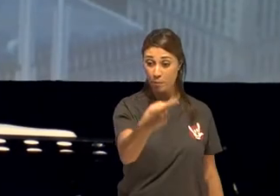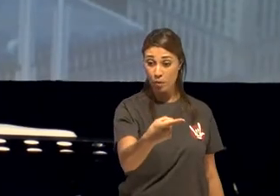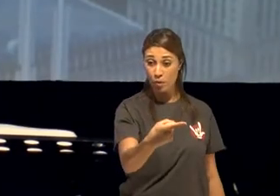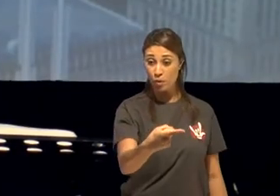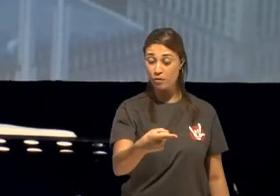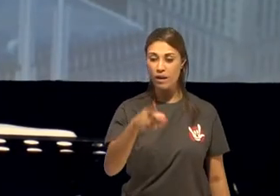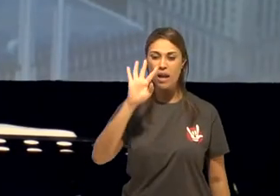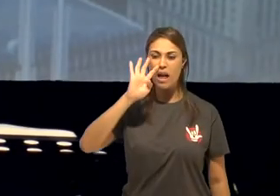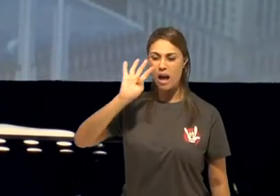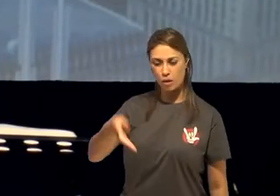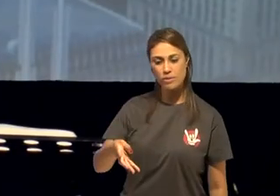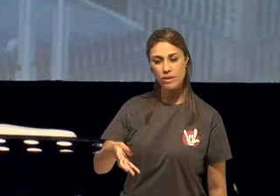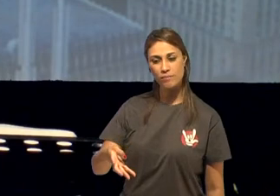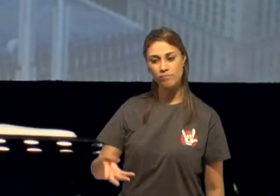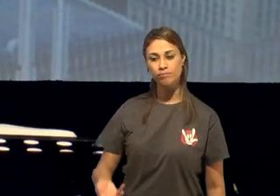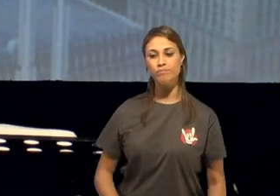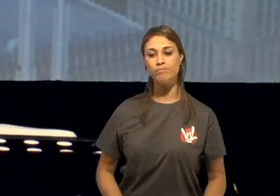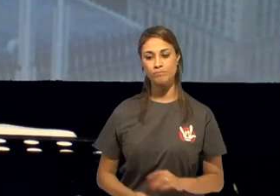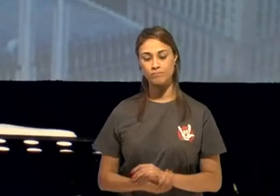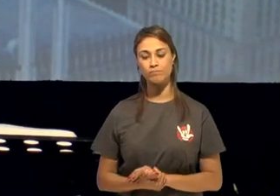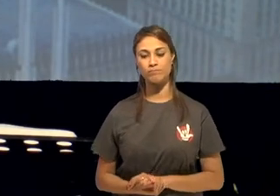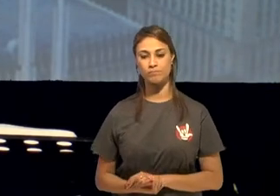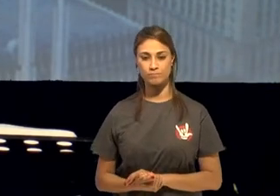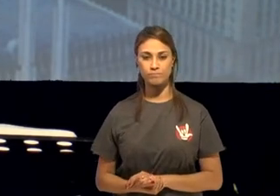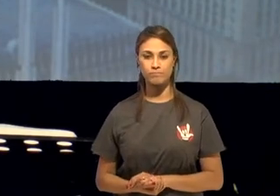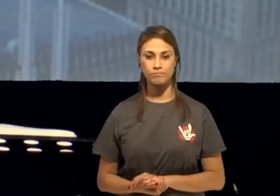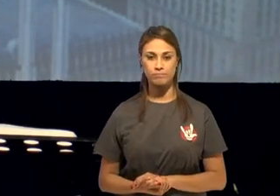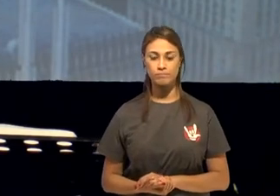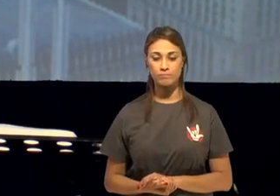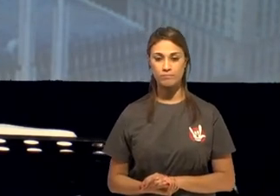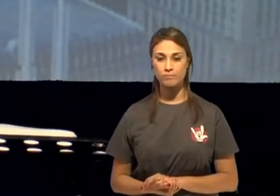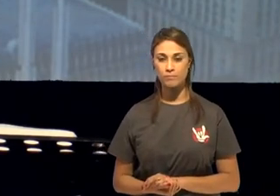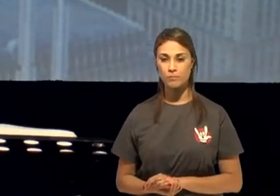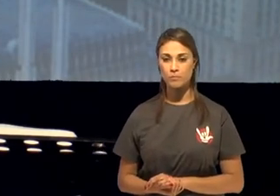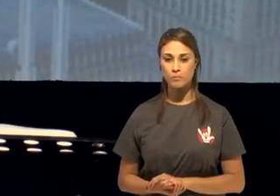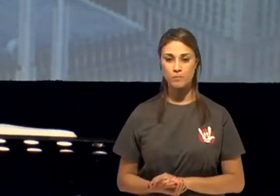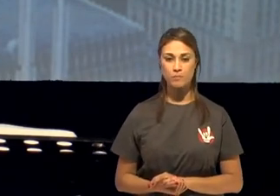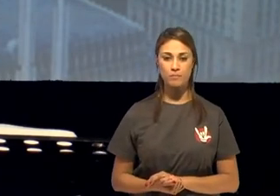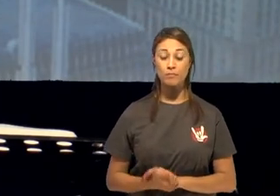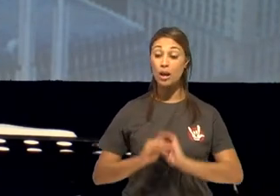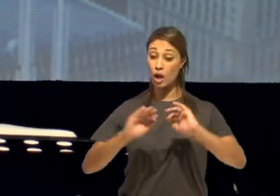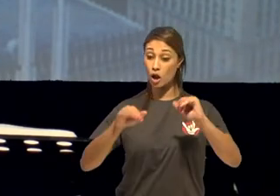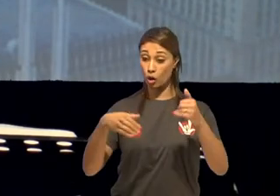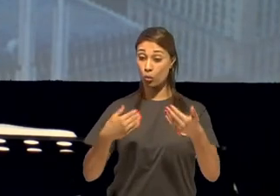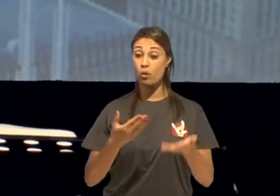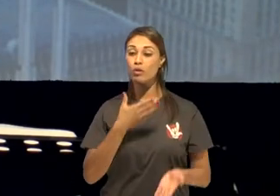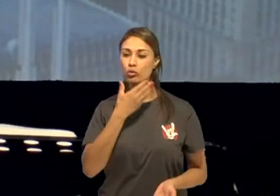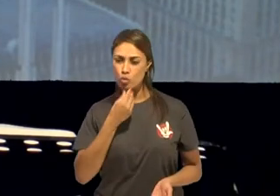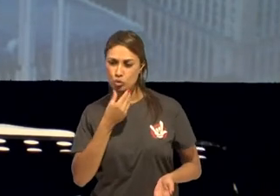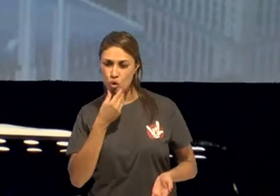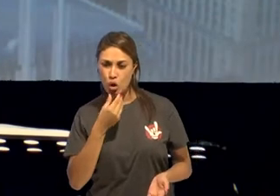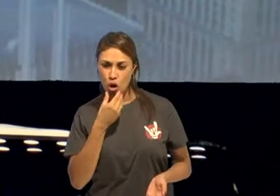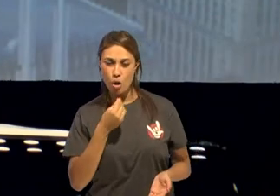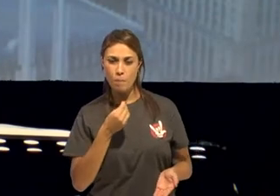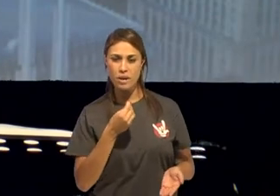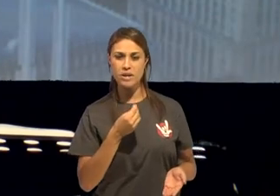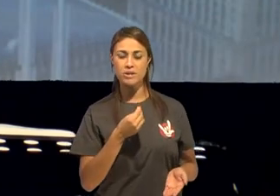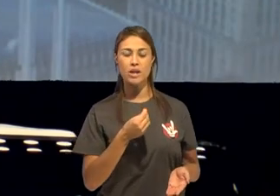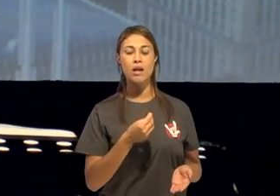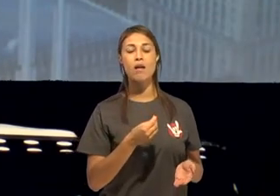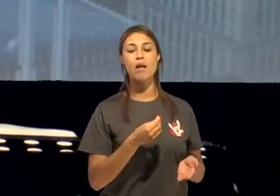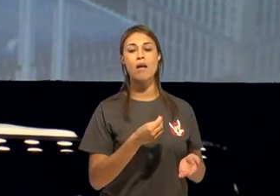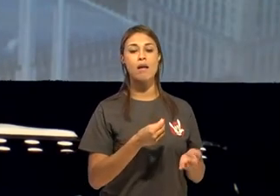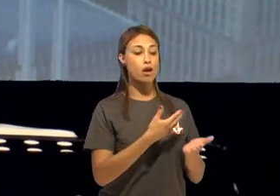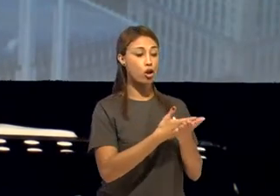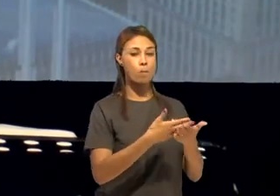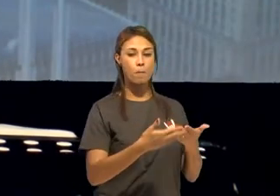15. Mas quando aqueles homens começam a idolatrar Paulo e Barnabé, chamando um de Saturno e outro de Júpiter, Paulo